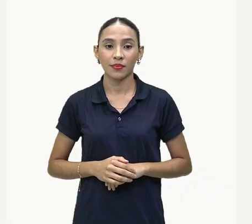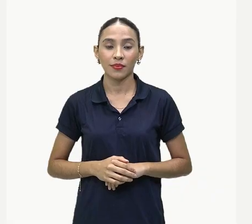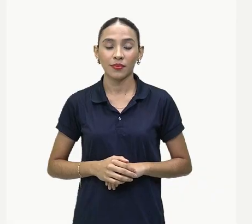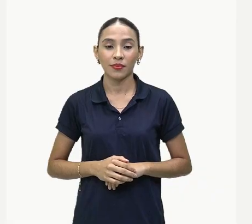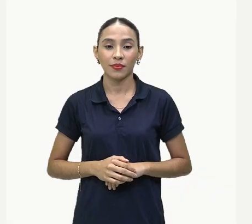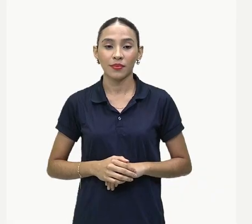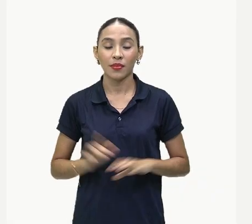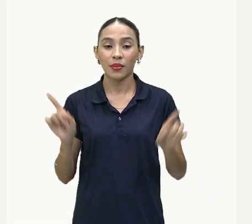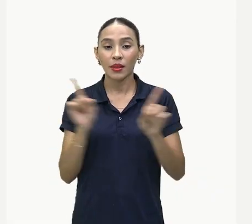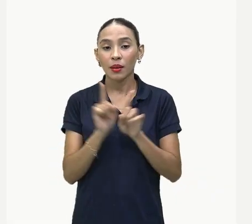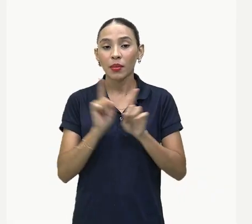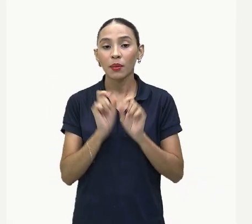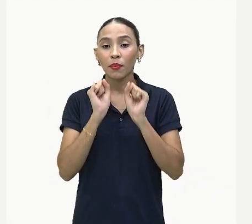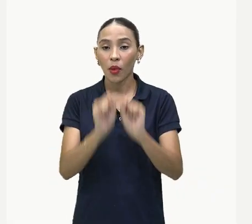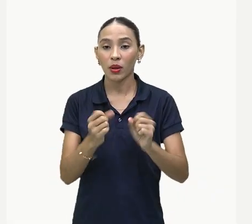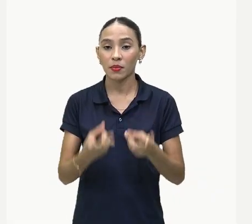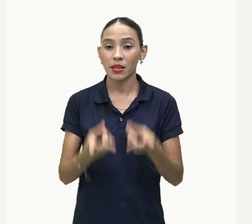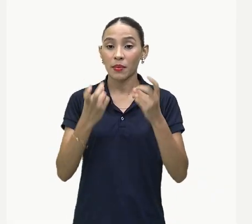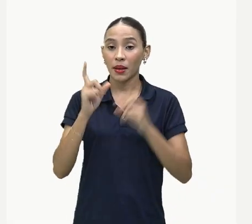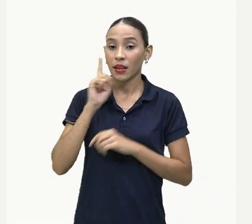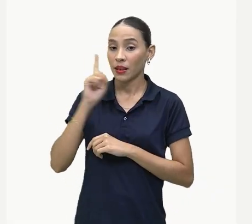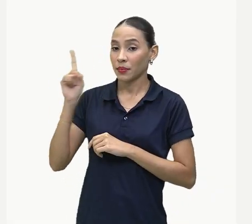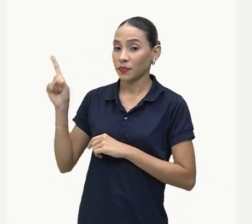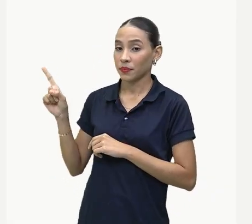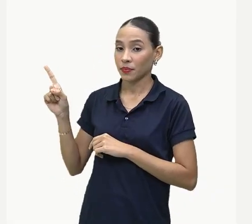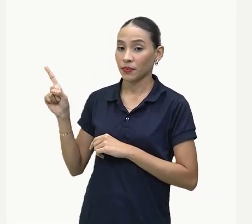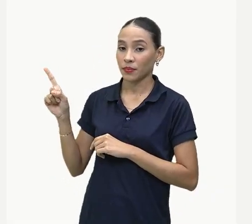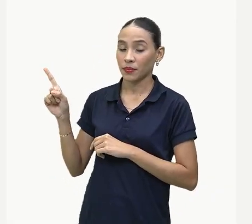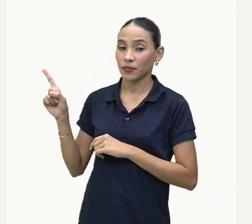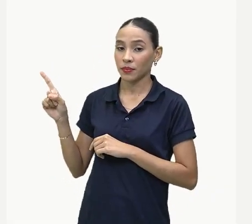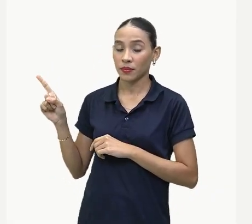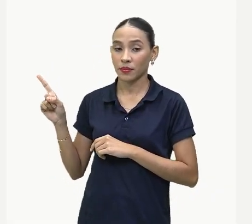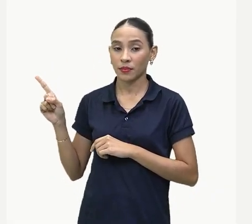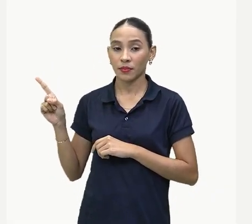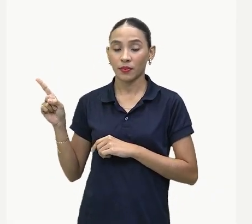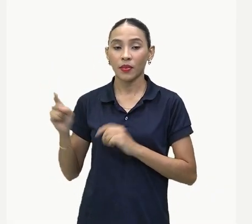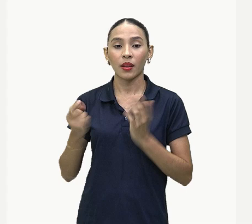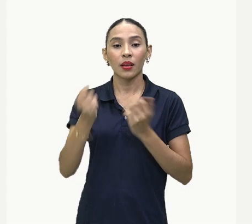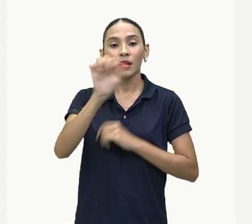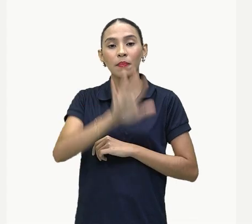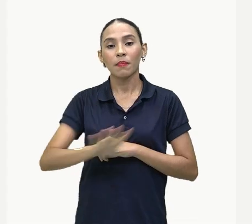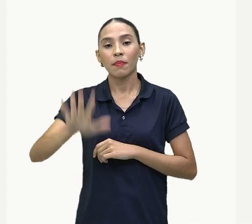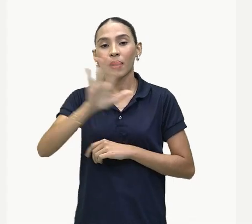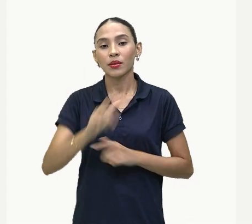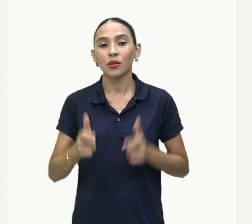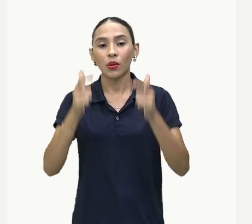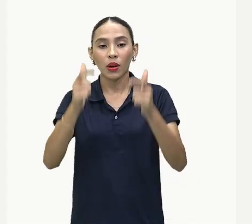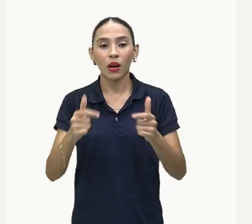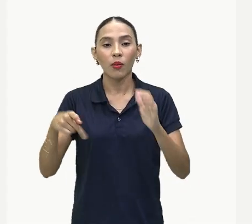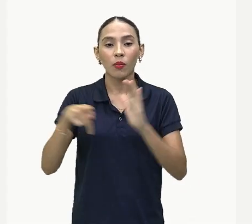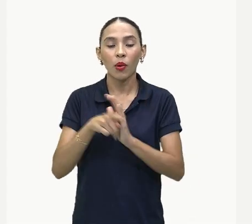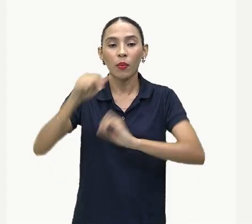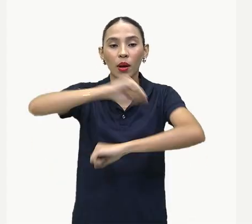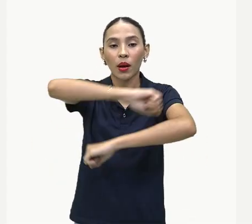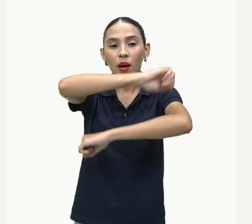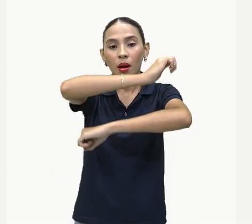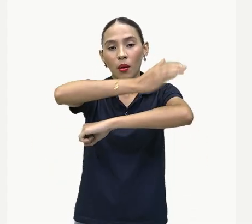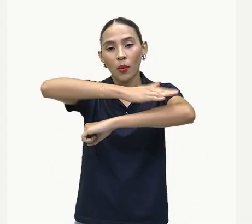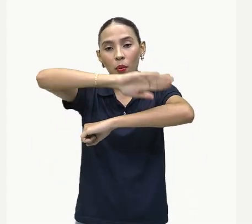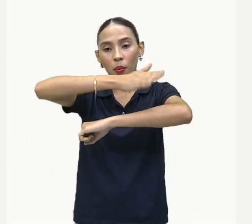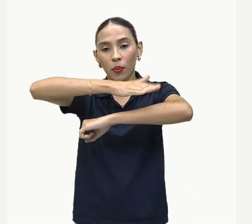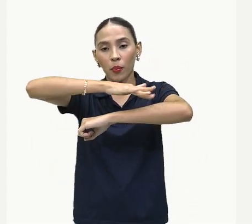E aí vocês podem estar observando no mapa a localização dos planaltos